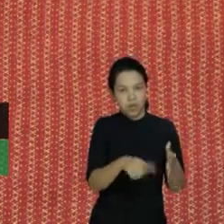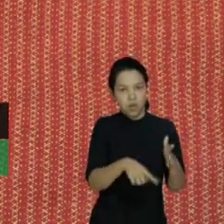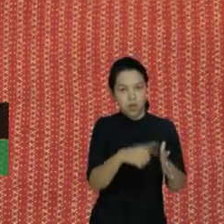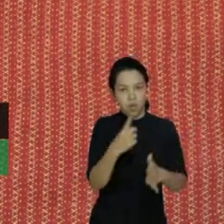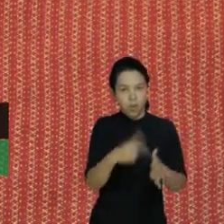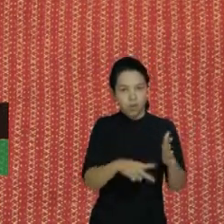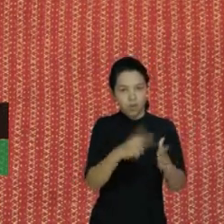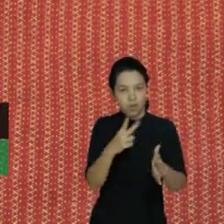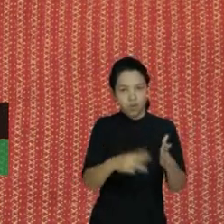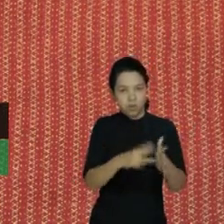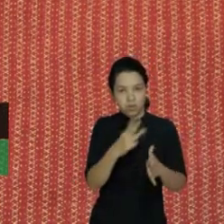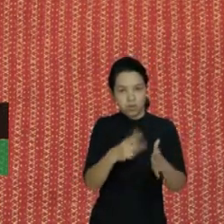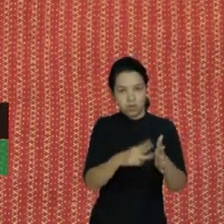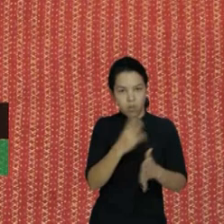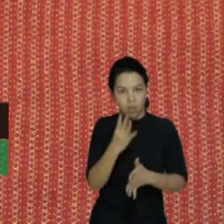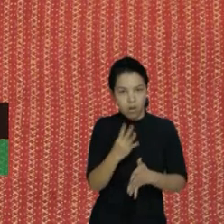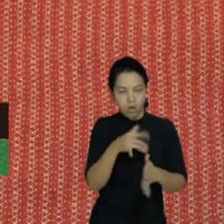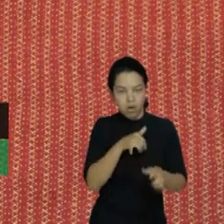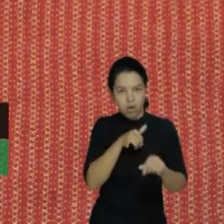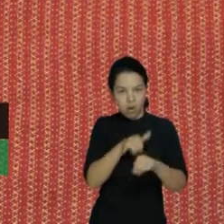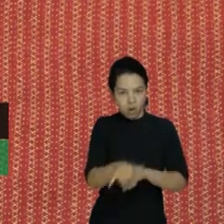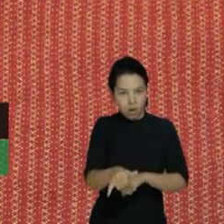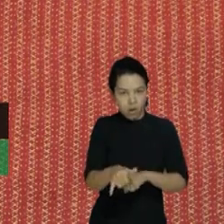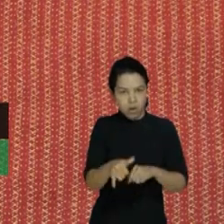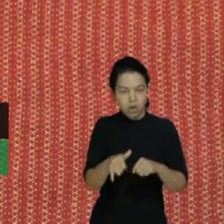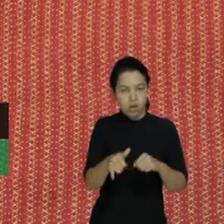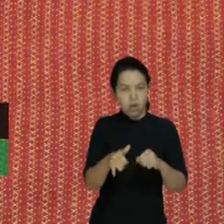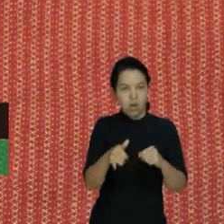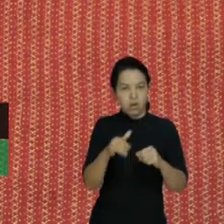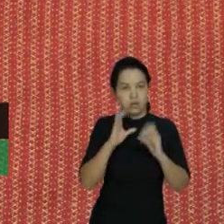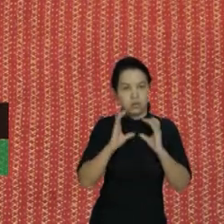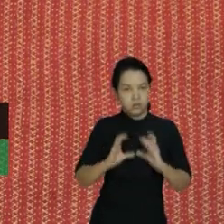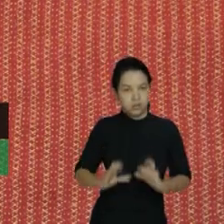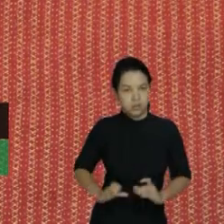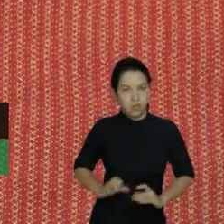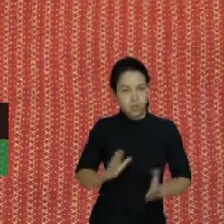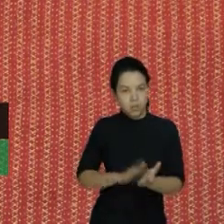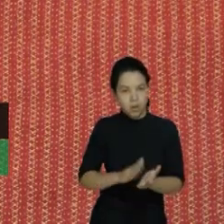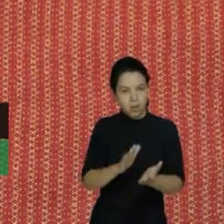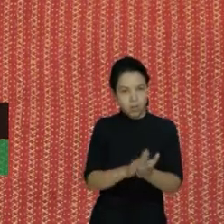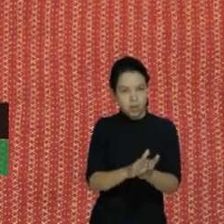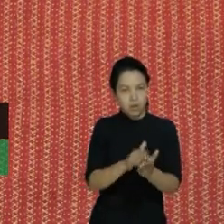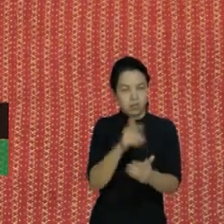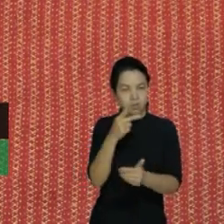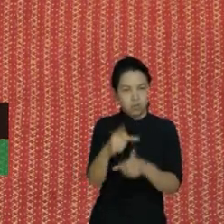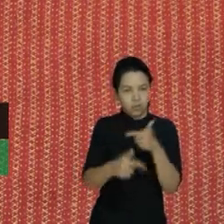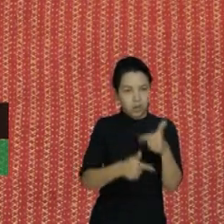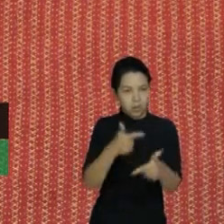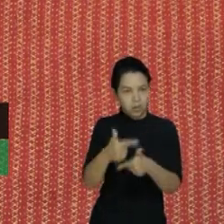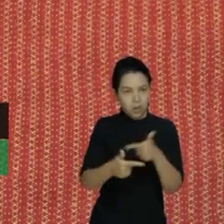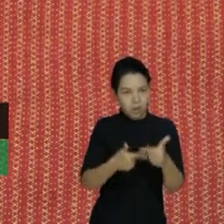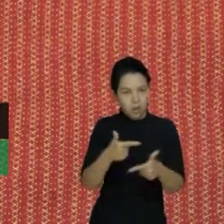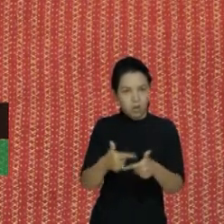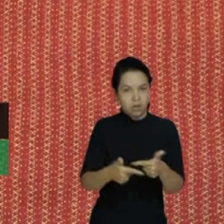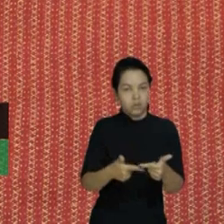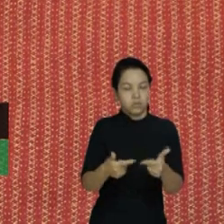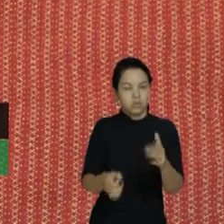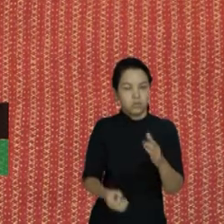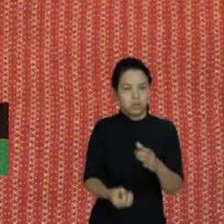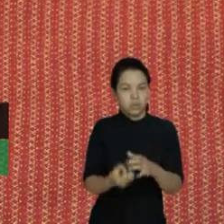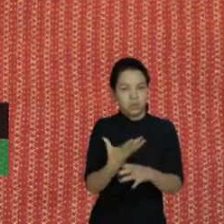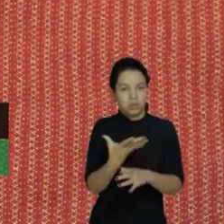nos nossos munícipes, nos nossos cidadãos. Parabéns pelo seu trabalho, pela sua dedicação, pela